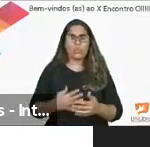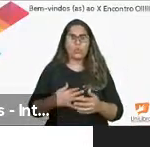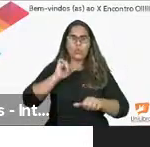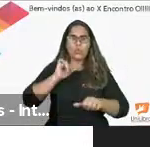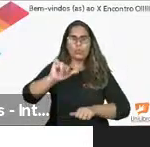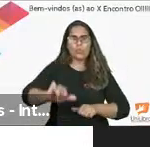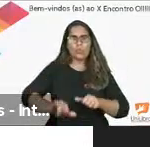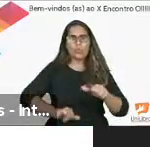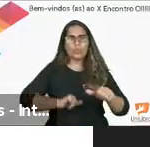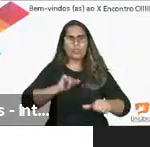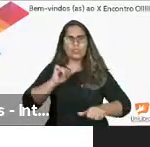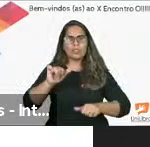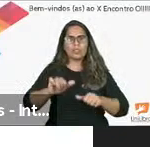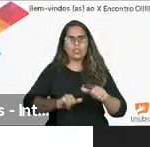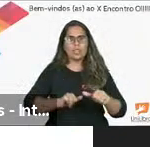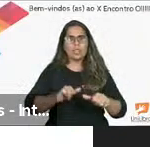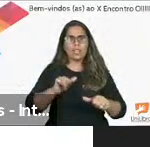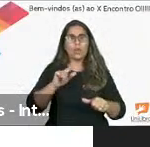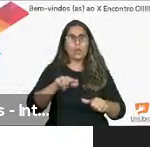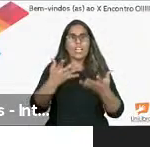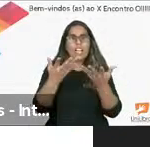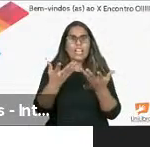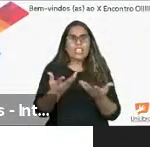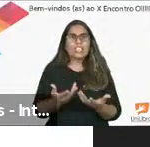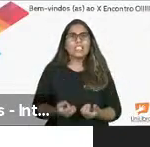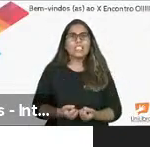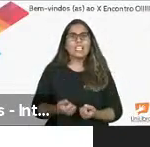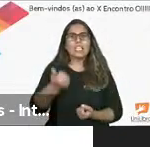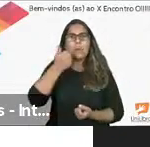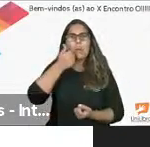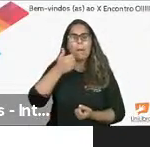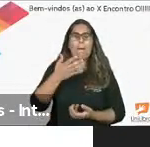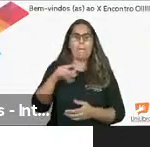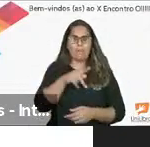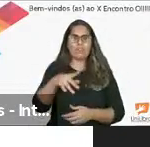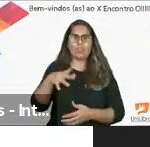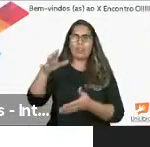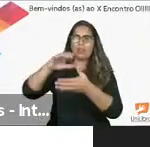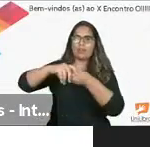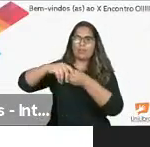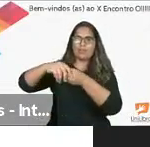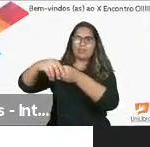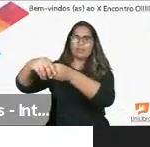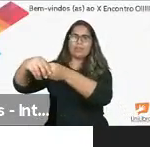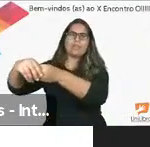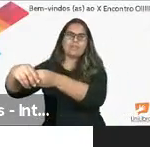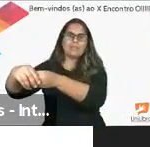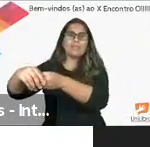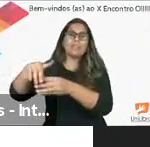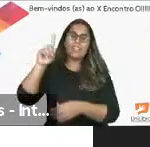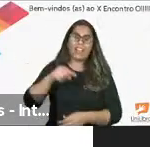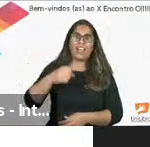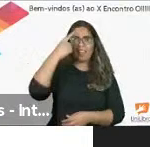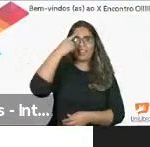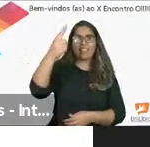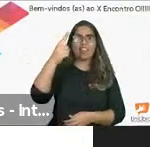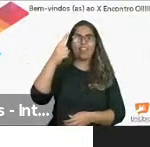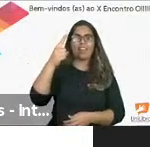quando ela aceita a mão da professora. Ou seja, aí a ideia